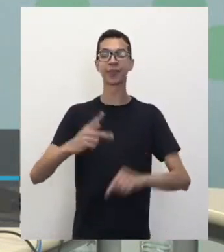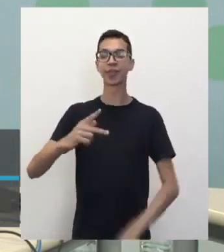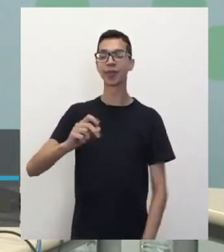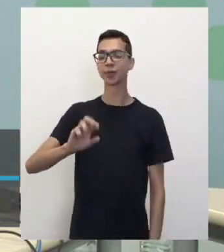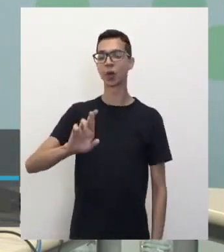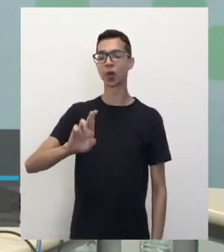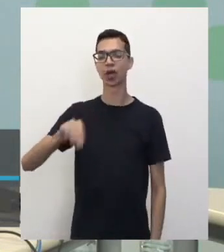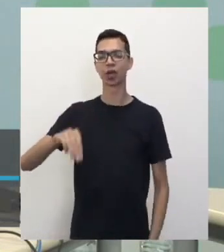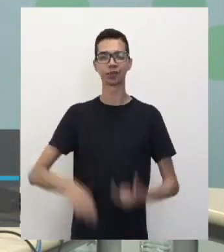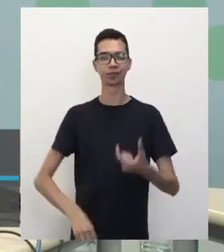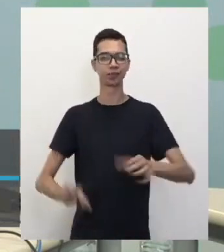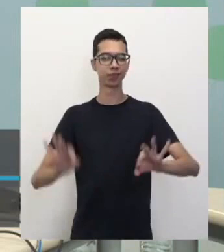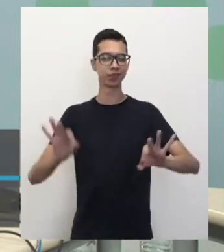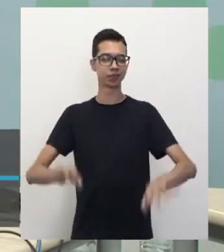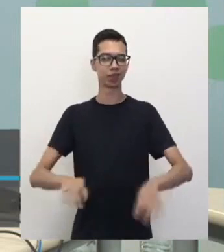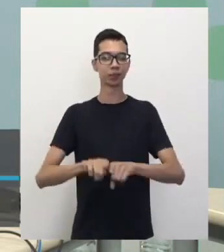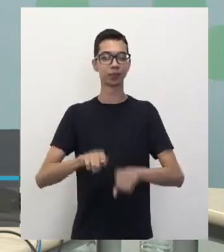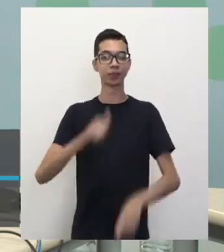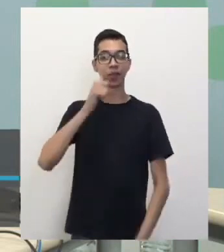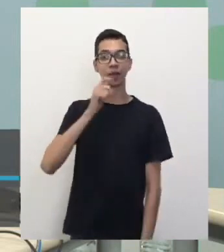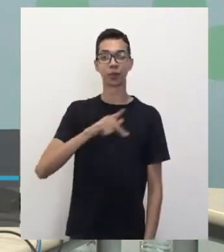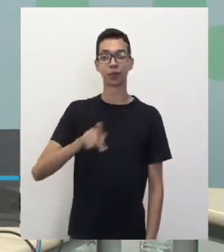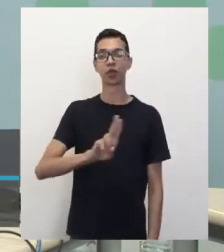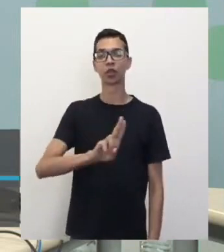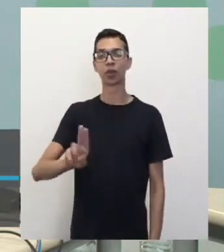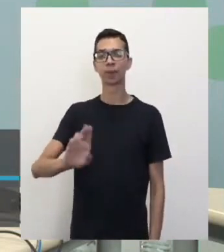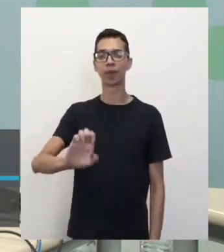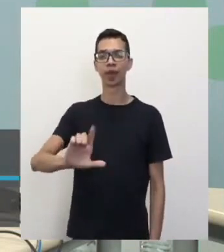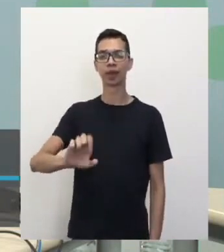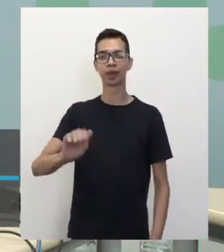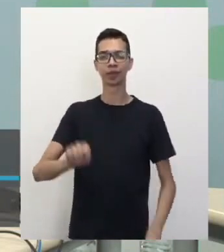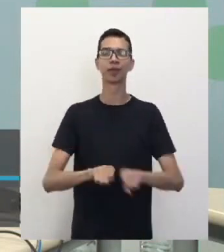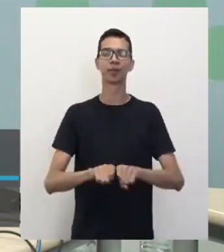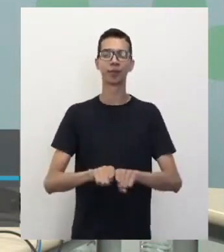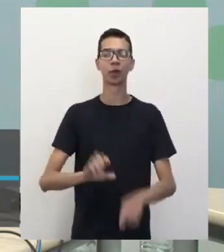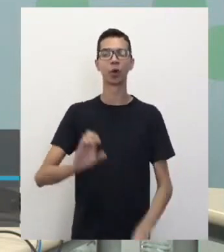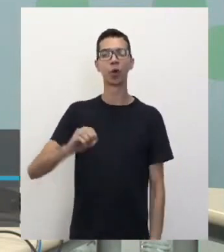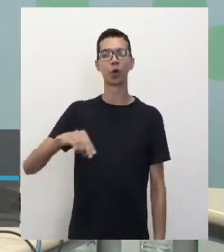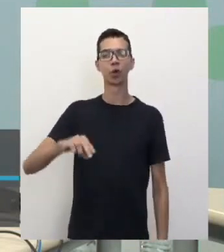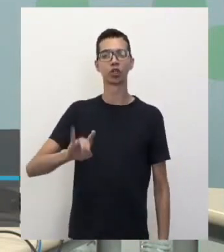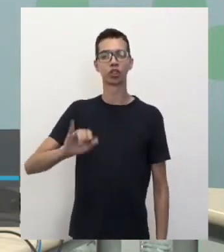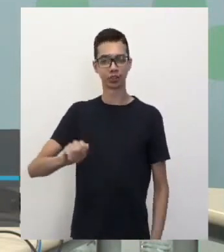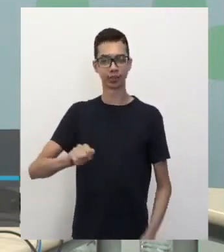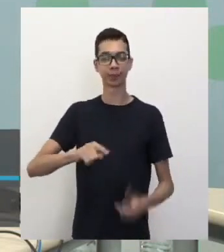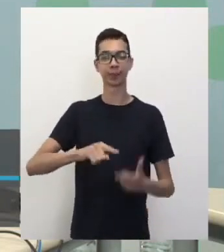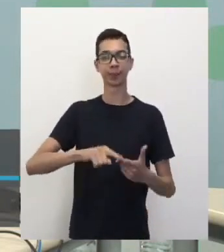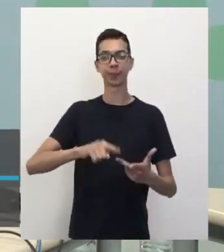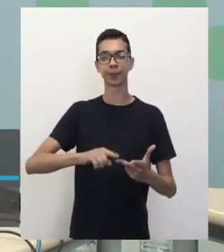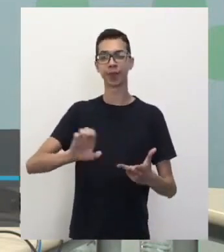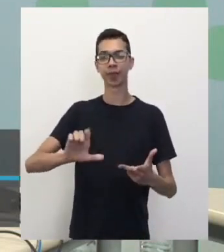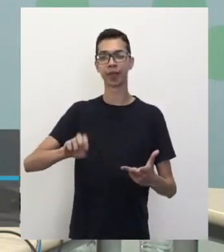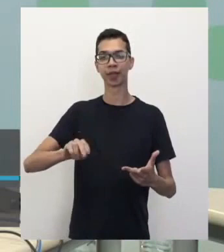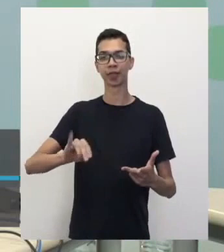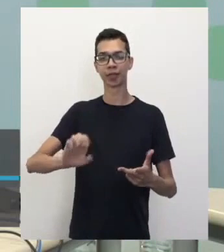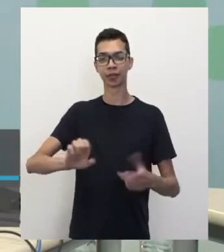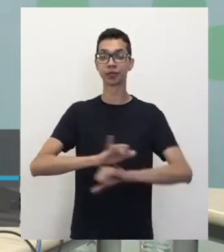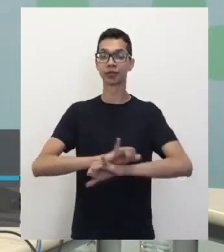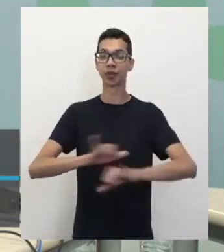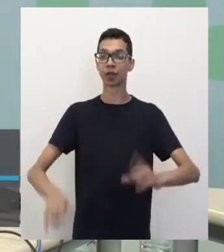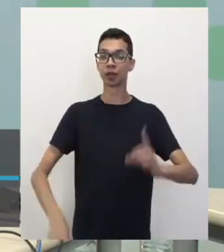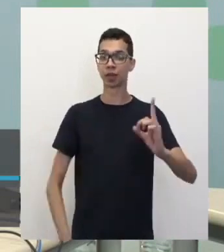né? A Prohelena, a Proondina, né? A Prohelenice, todas dizendo porém, alternativa